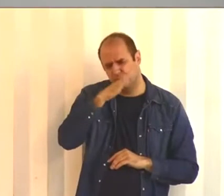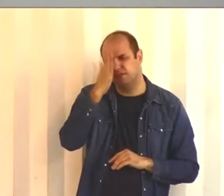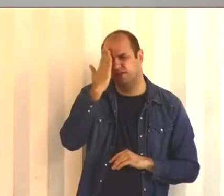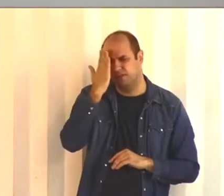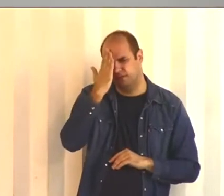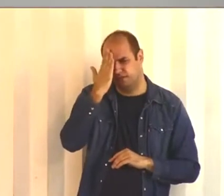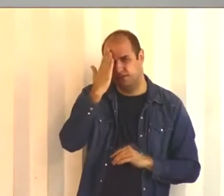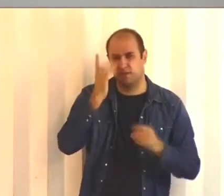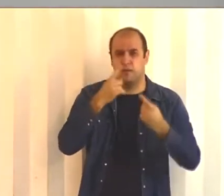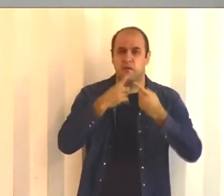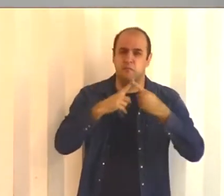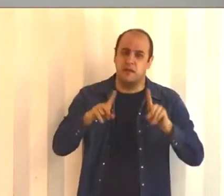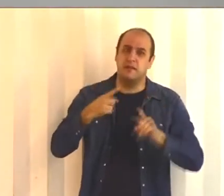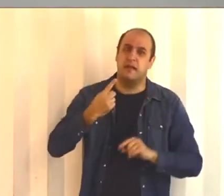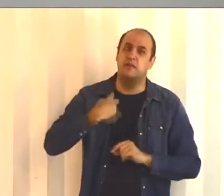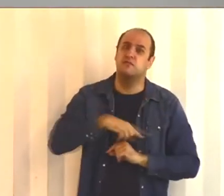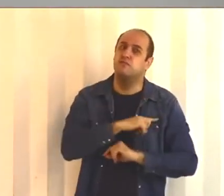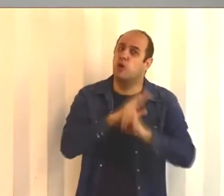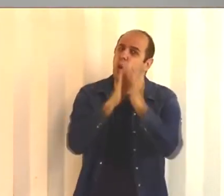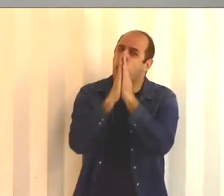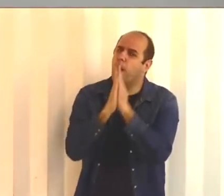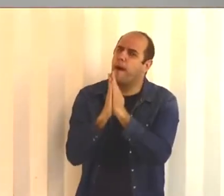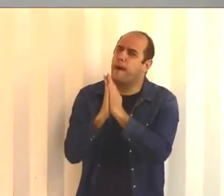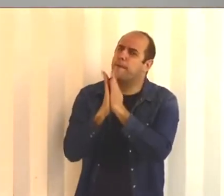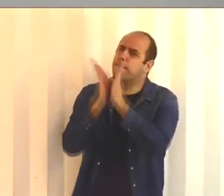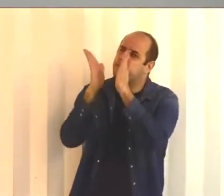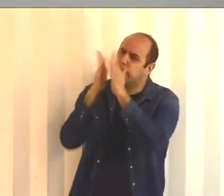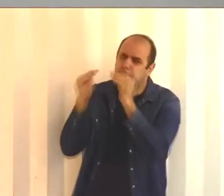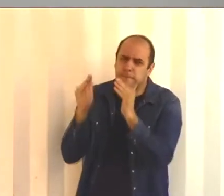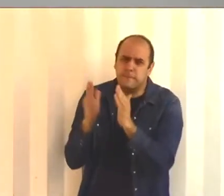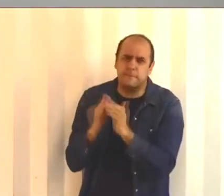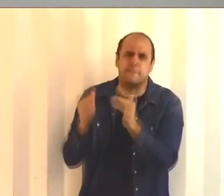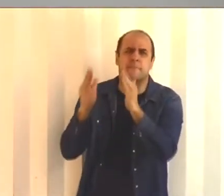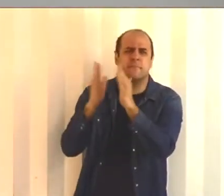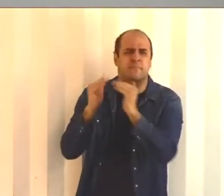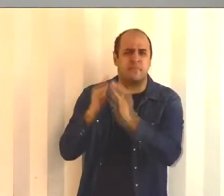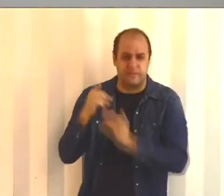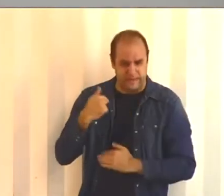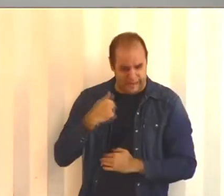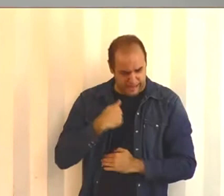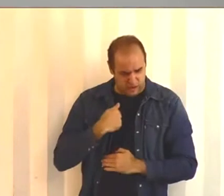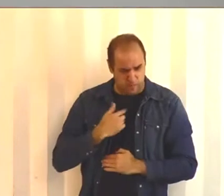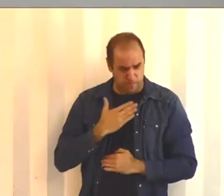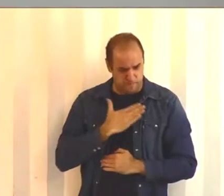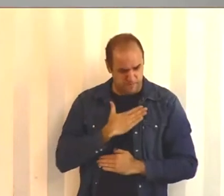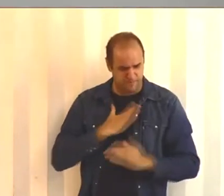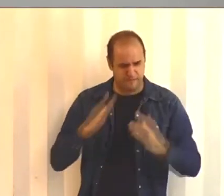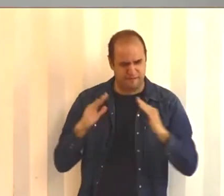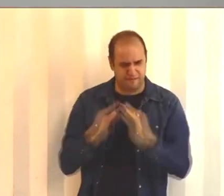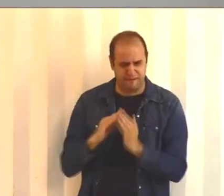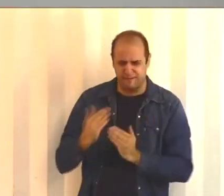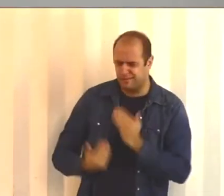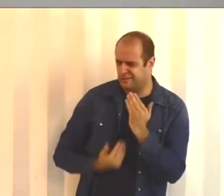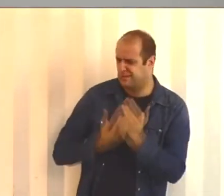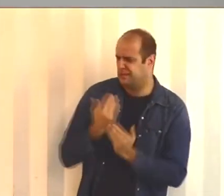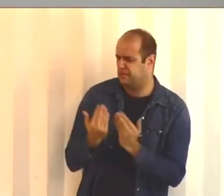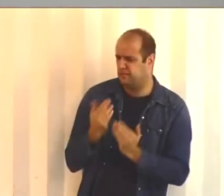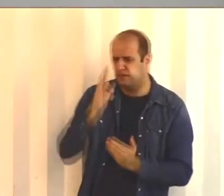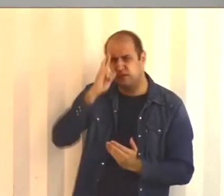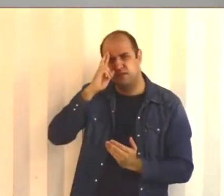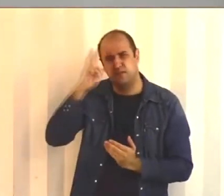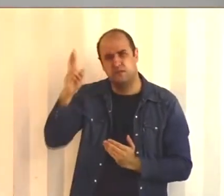Mas essa deve ser a nossa oração. A nossa oração deve ser: eu e a minha casa serviremos ao Senhor, dentro